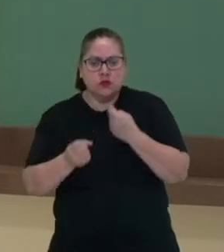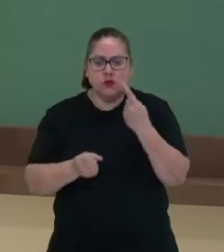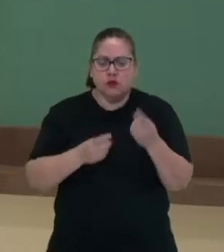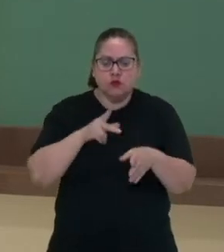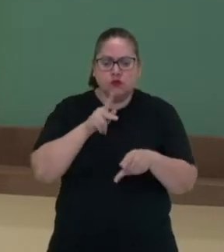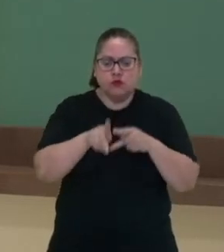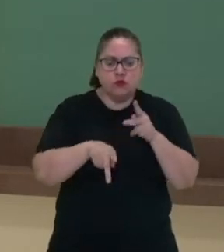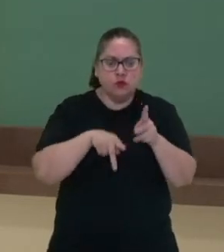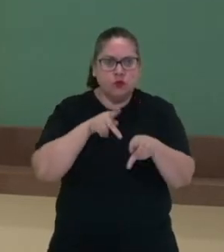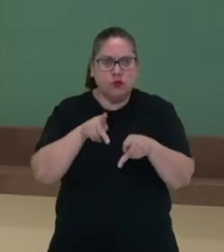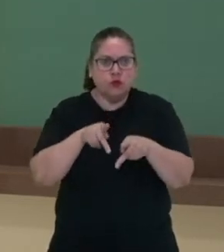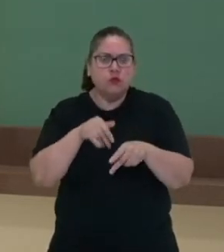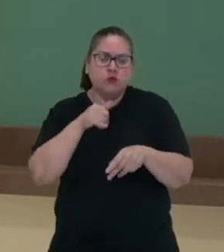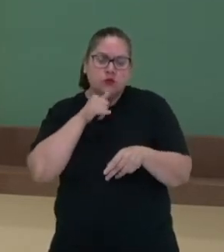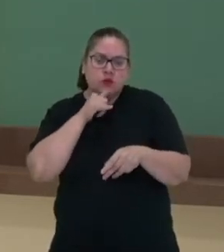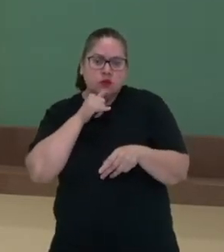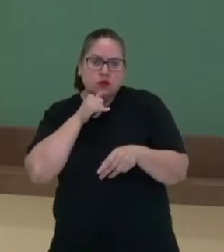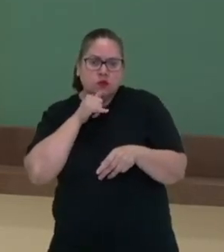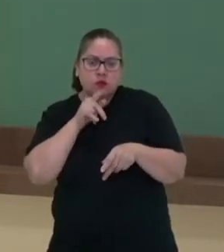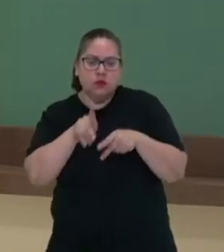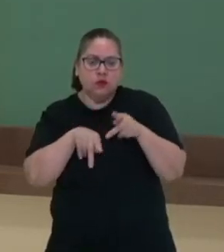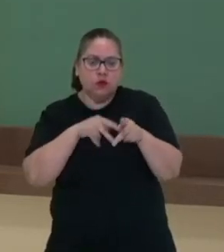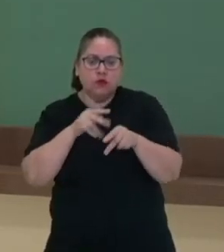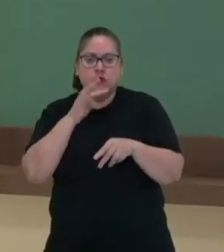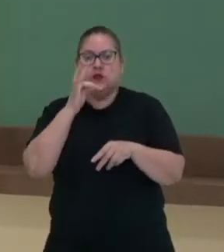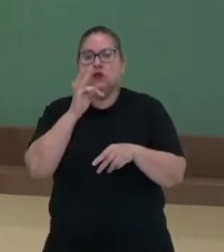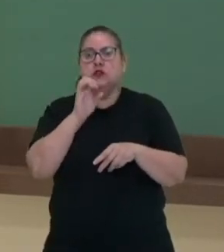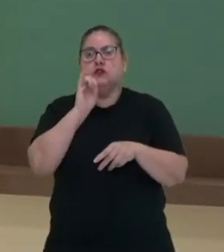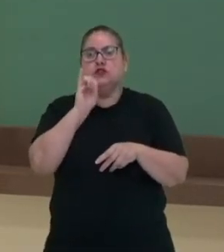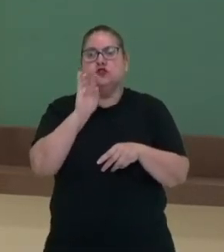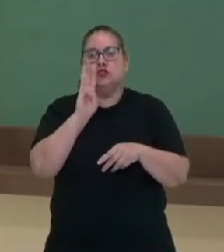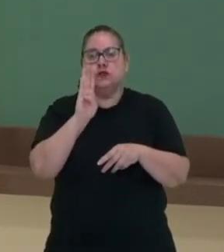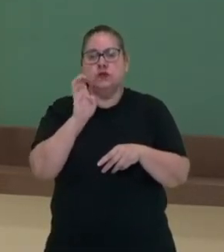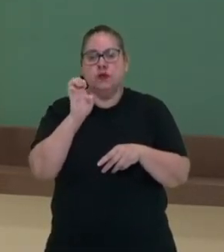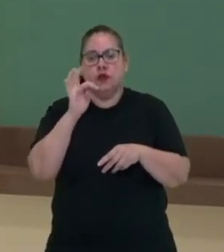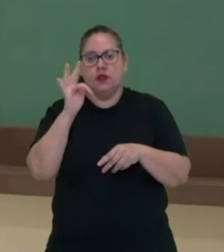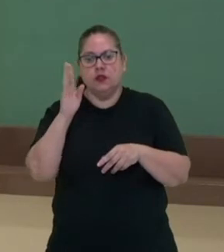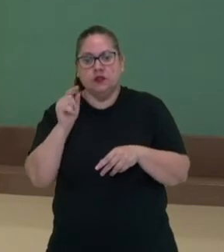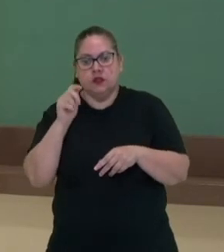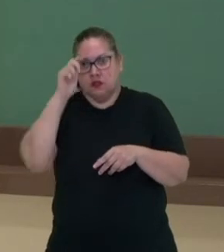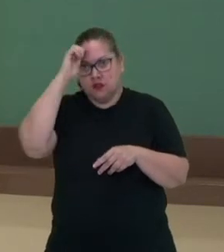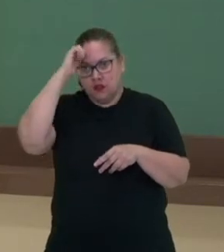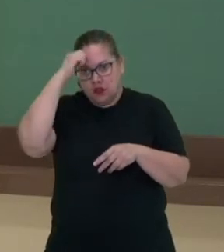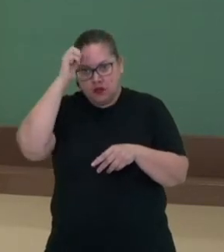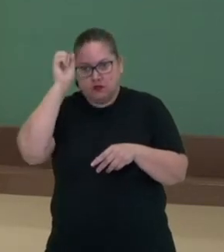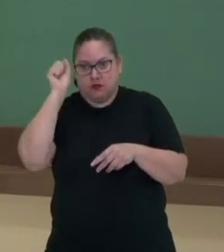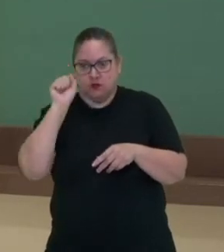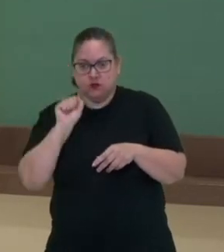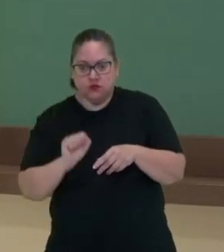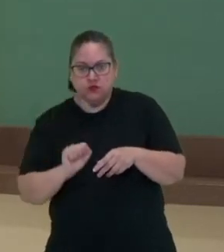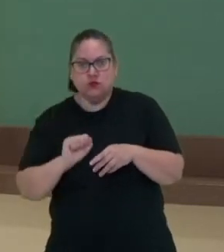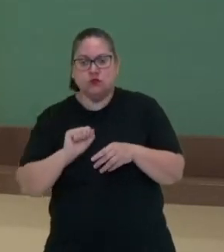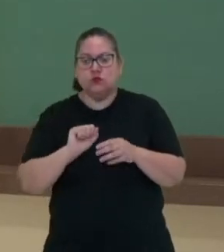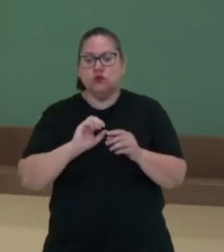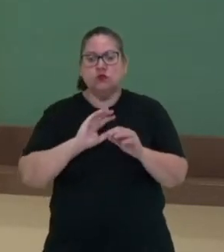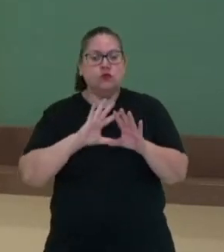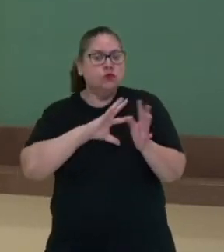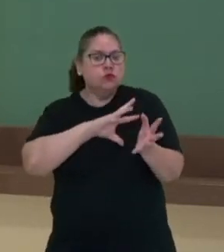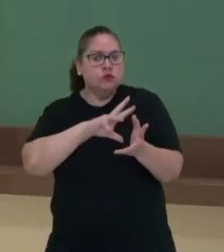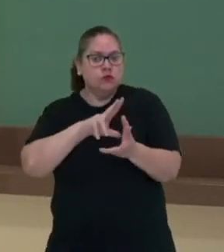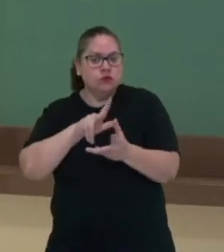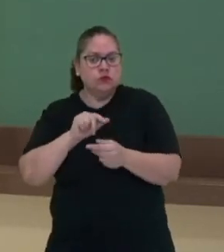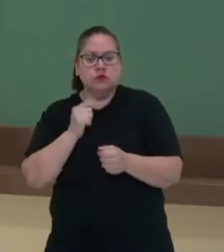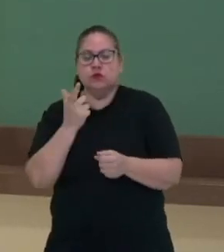Dei como exemplo para vocês povos do Tibete, povos da África do Sul, mas ao redor do mundo nós